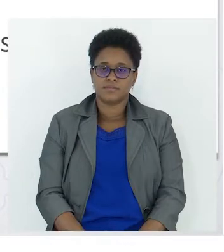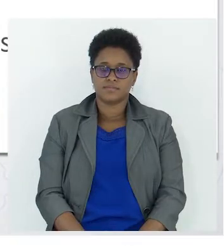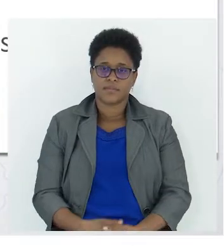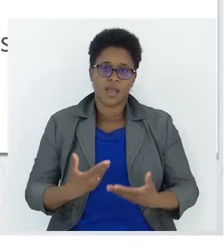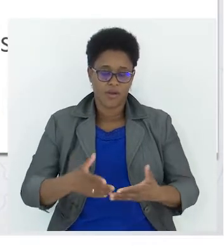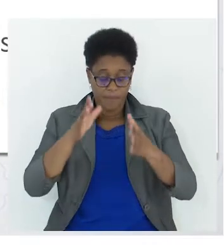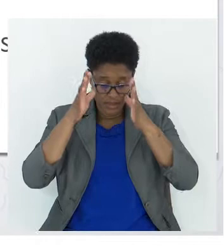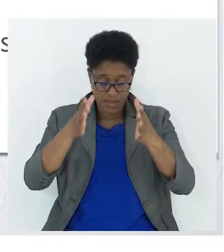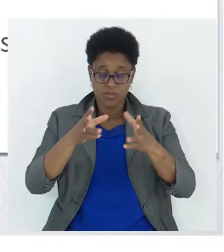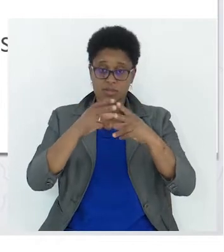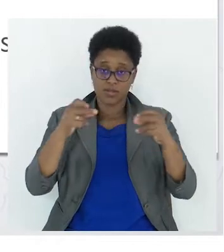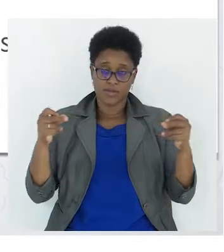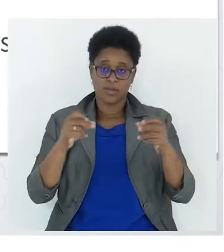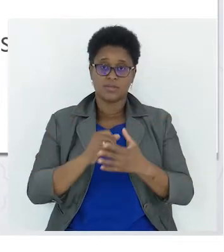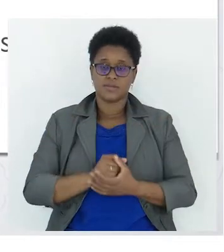Agora presta atenção nestas frases.